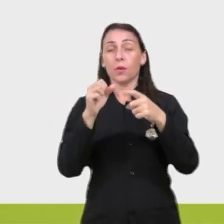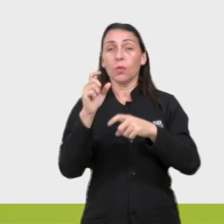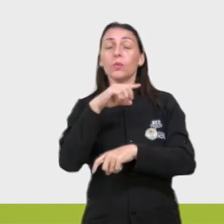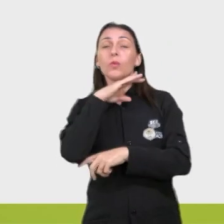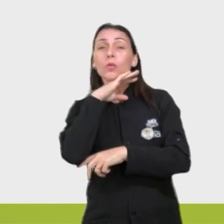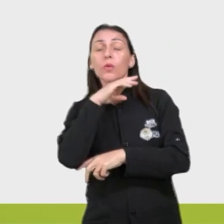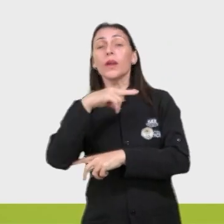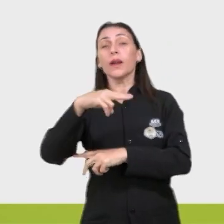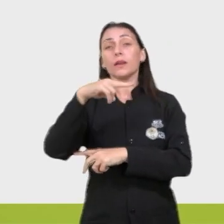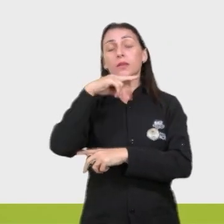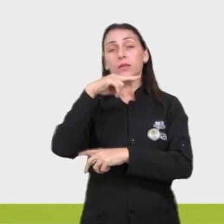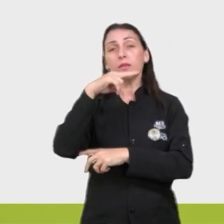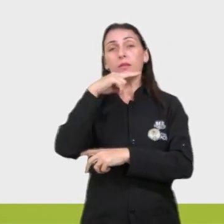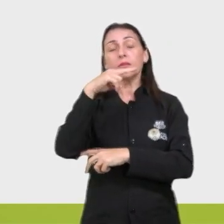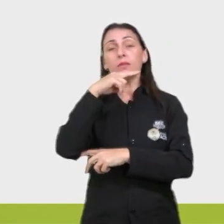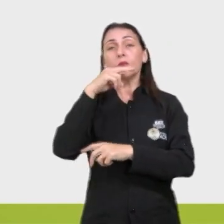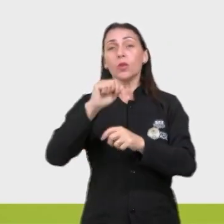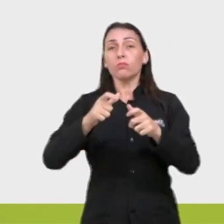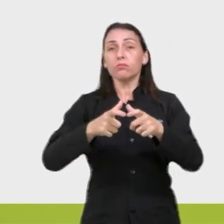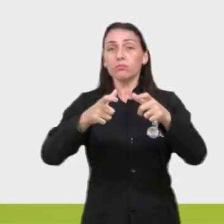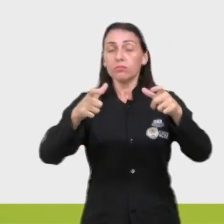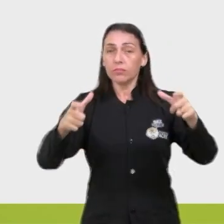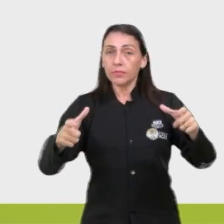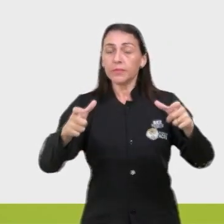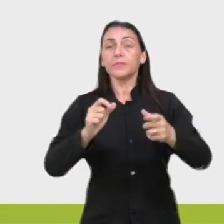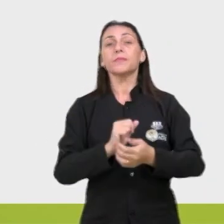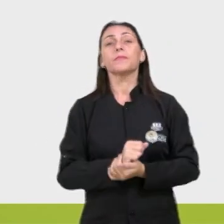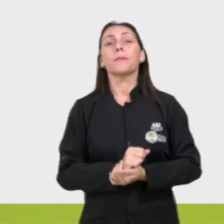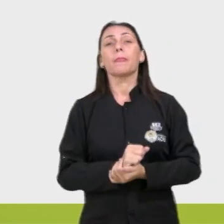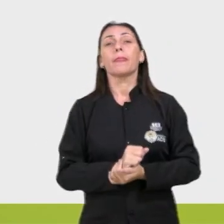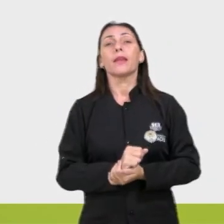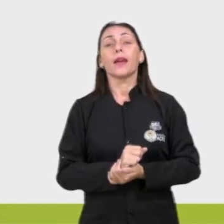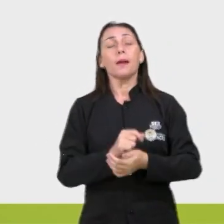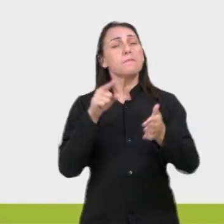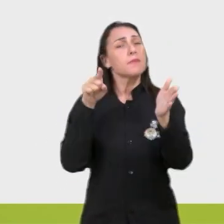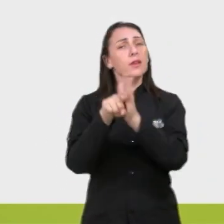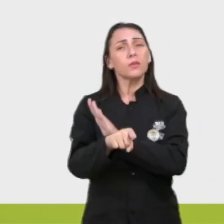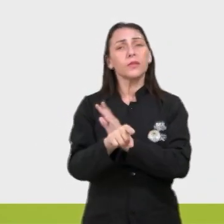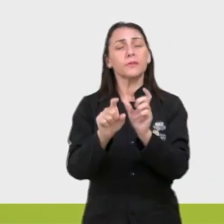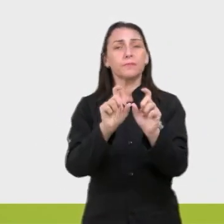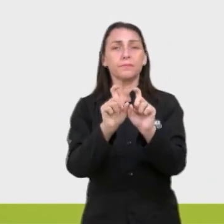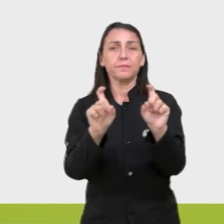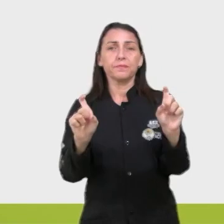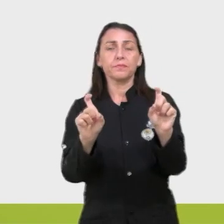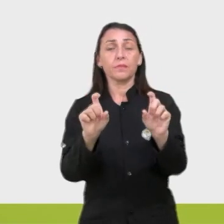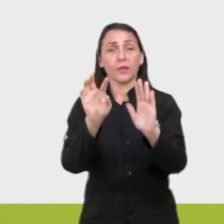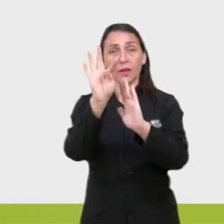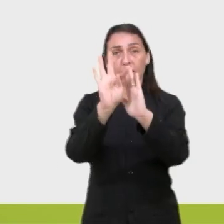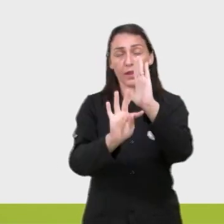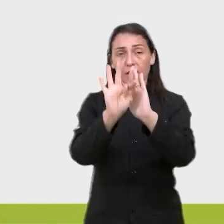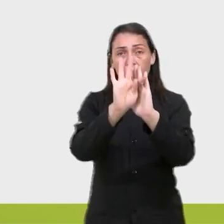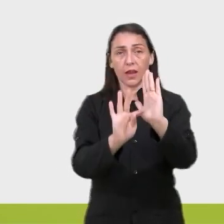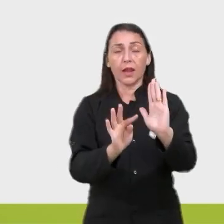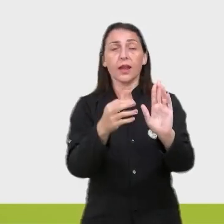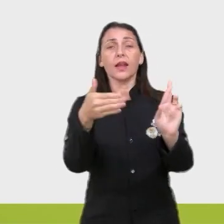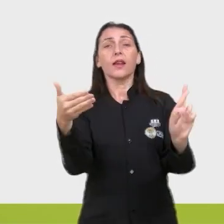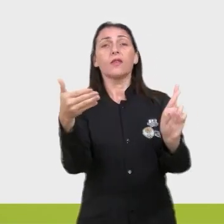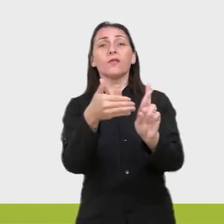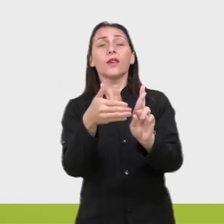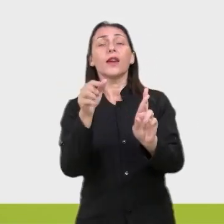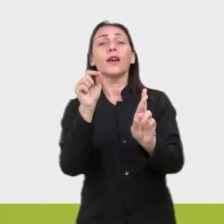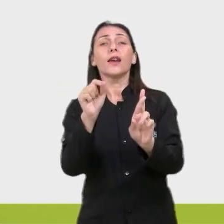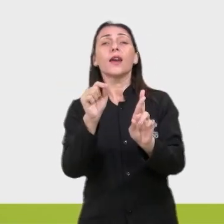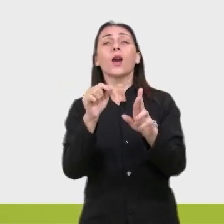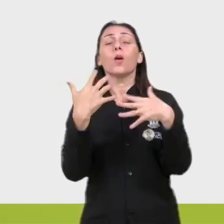da cana-de-açúcar, só aumentaram. O comando da questão diz: o texto refere-se a uma